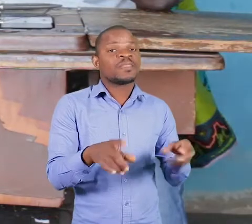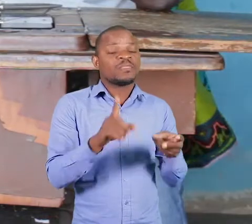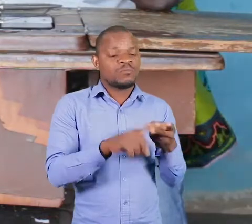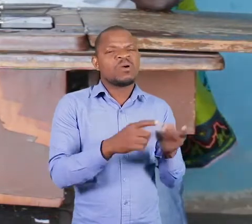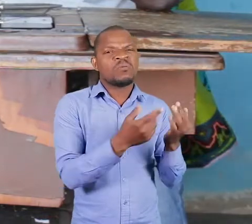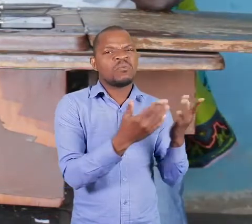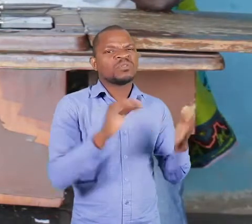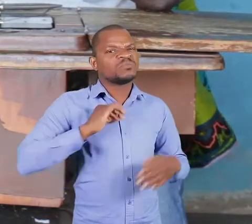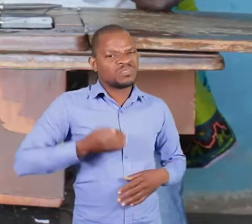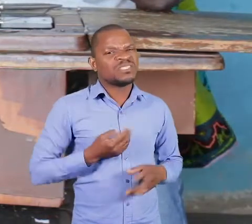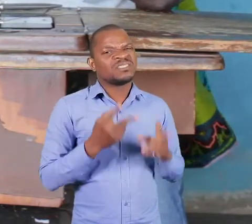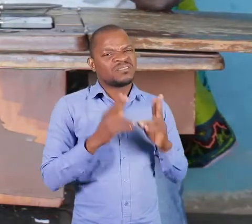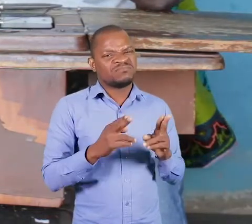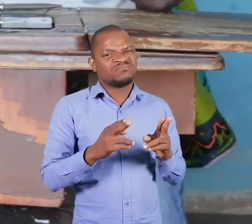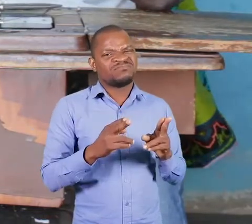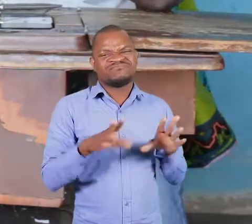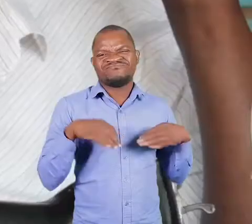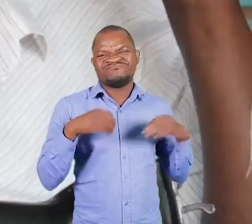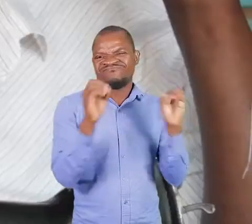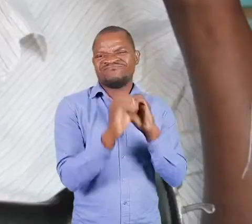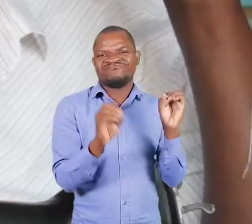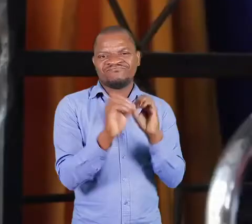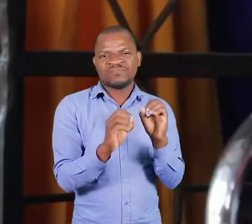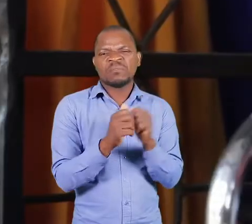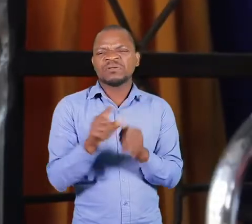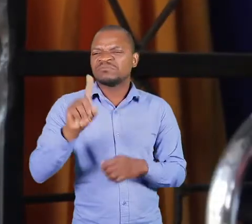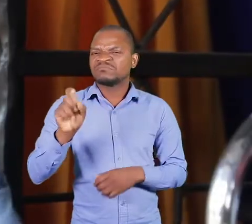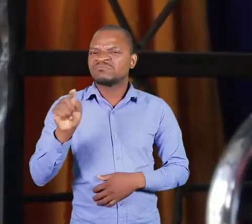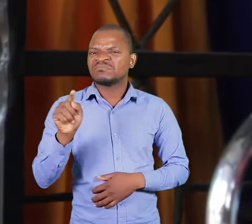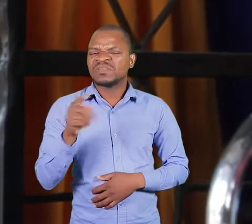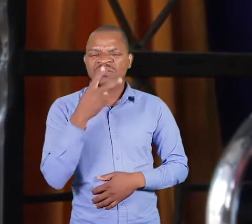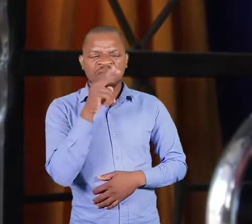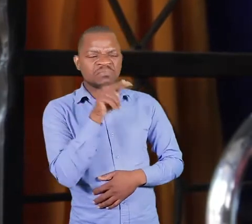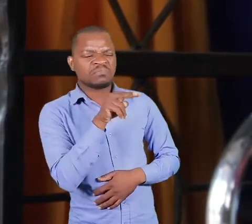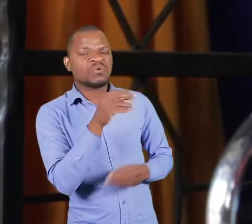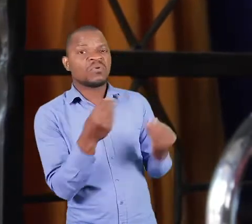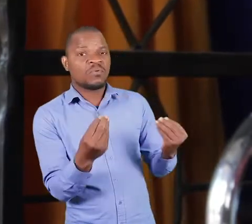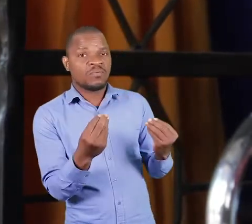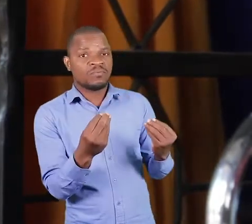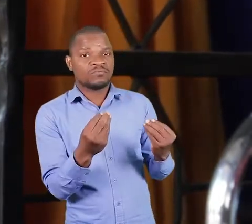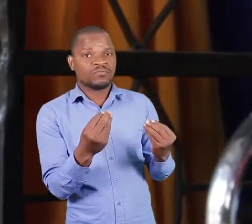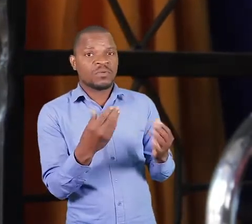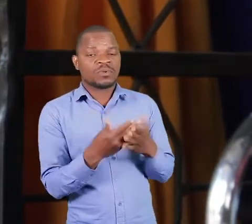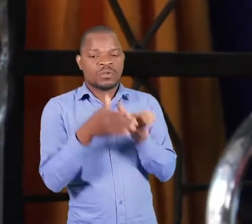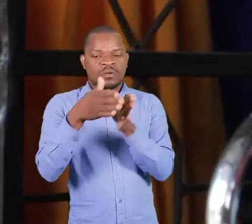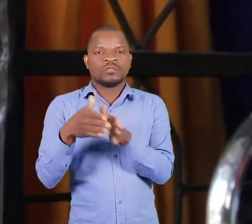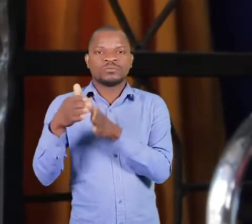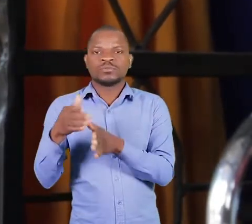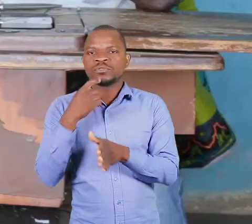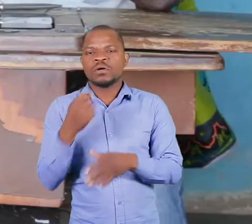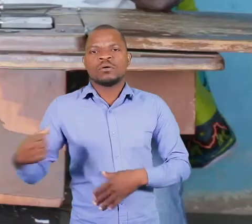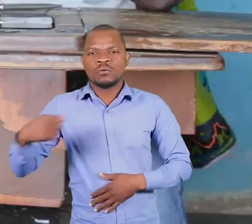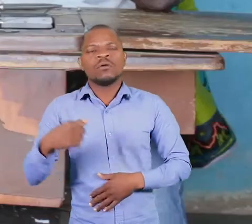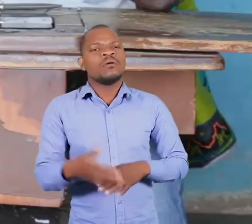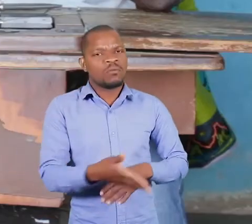vendam lá. E muitas mulheres também não aceitam. Como é que vê isto de as pessoas não aceitarem que os